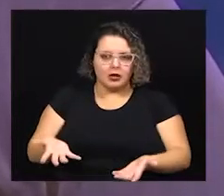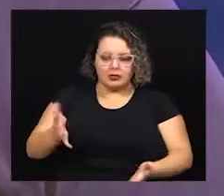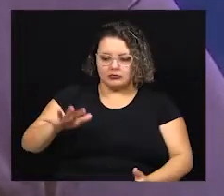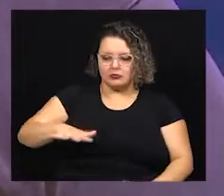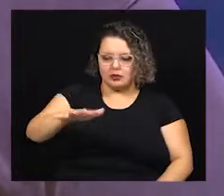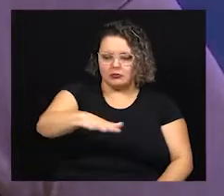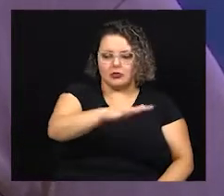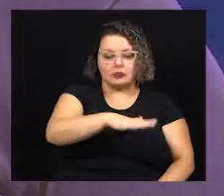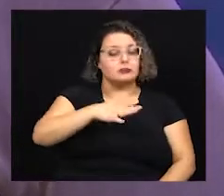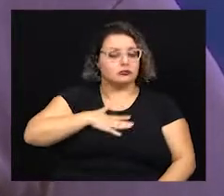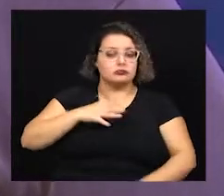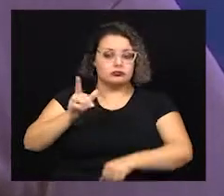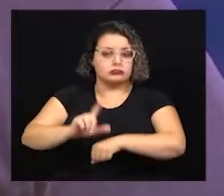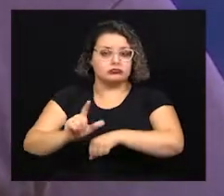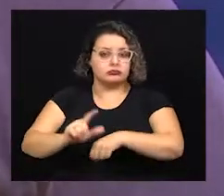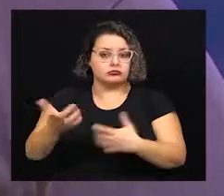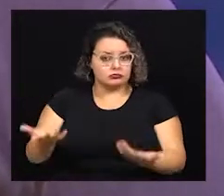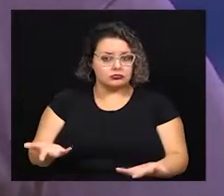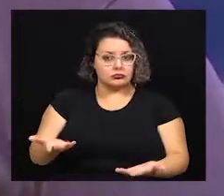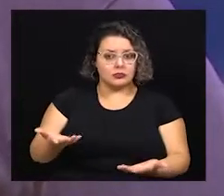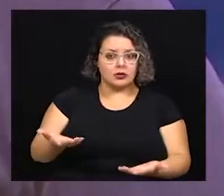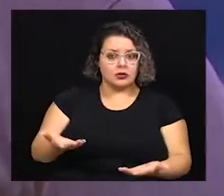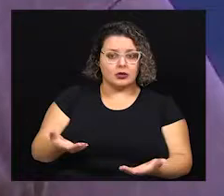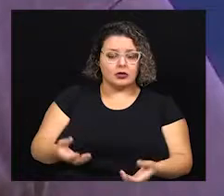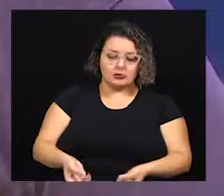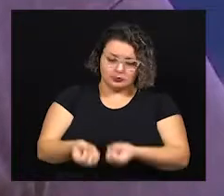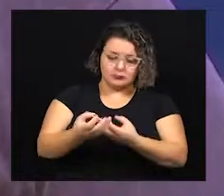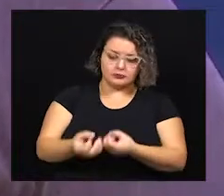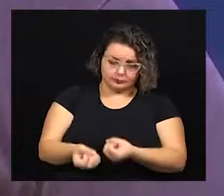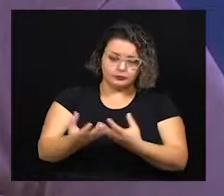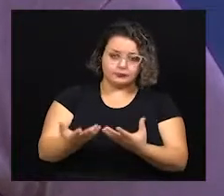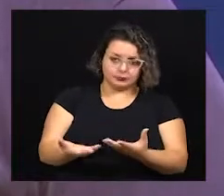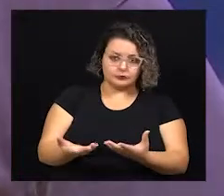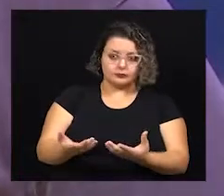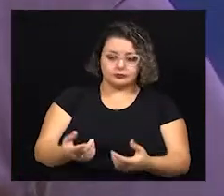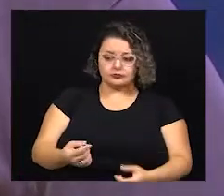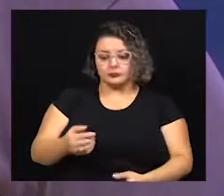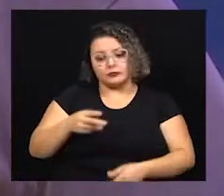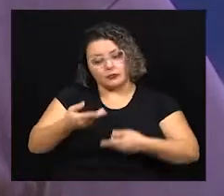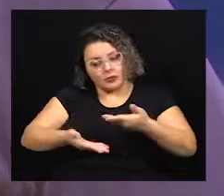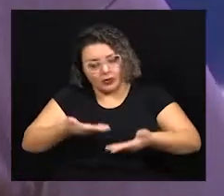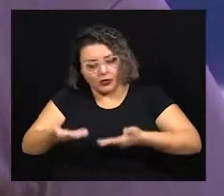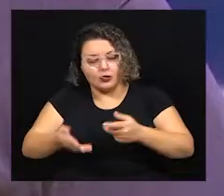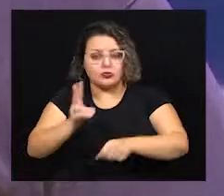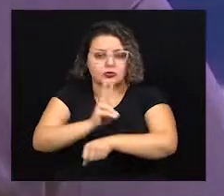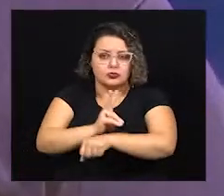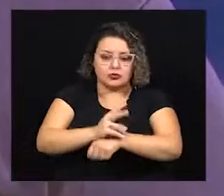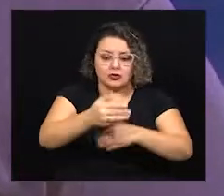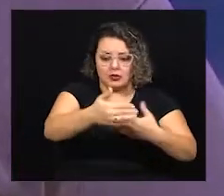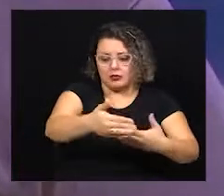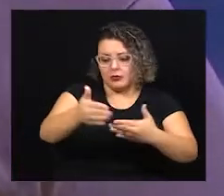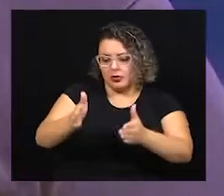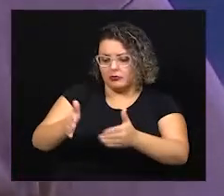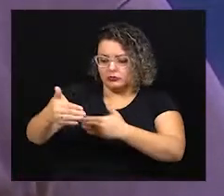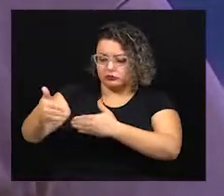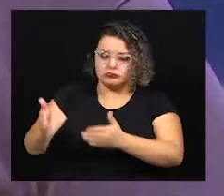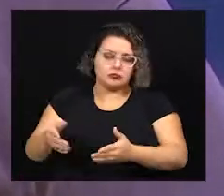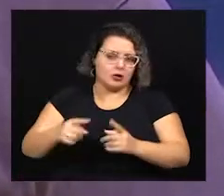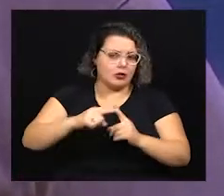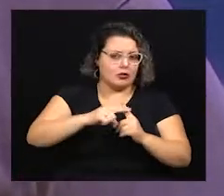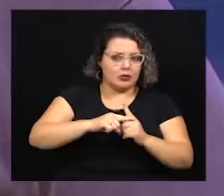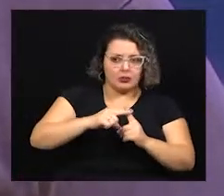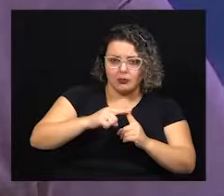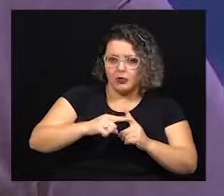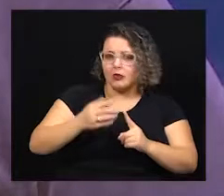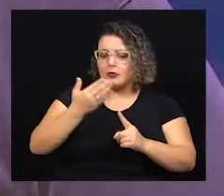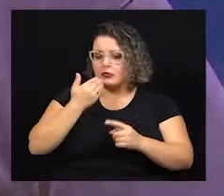meu comércio, tá? E os cuidados também que a gente tem que ter com cada aquário. Basicamente é olhar a temperatura,